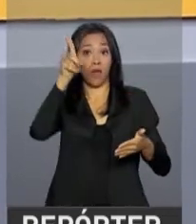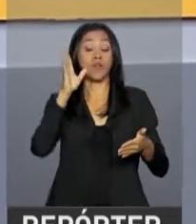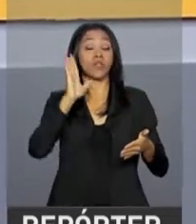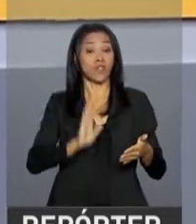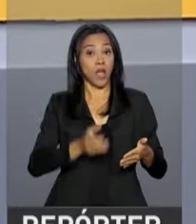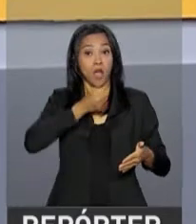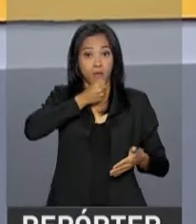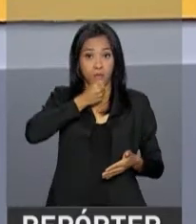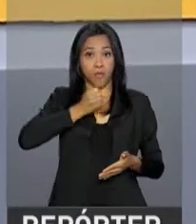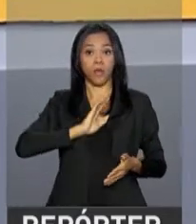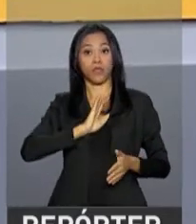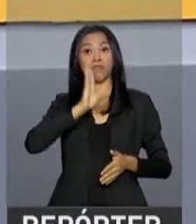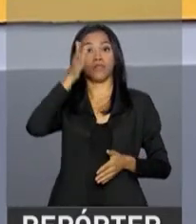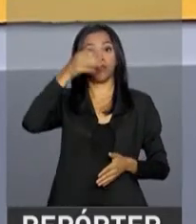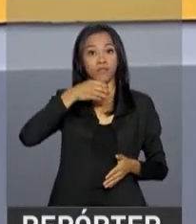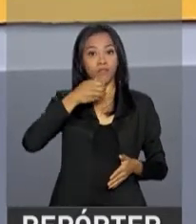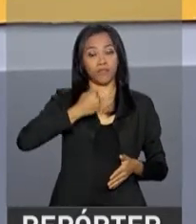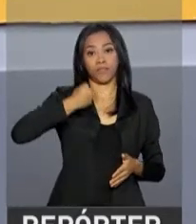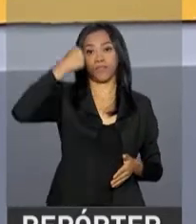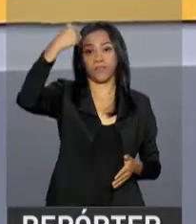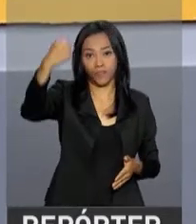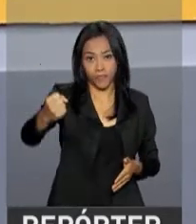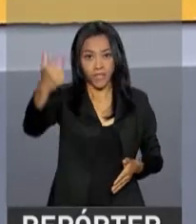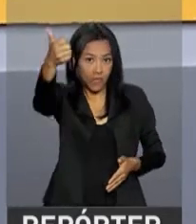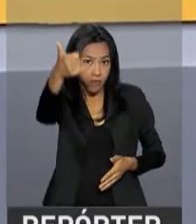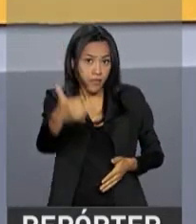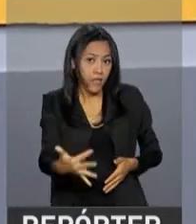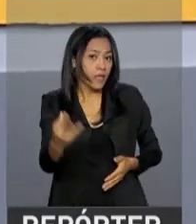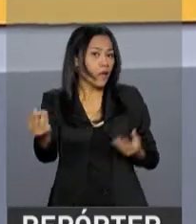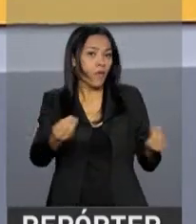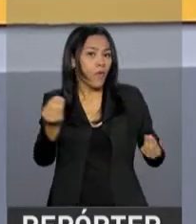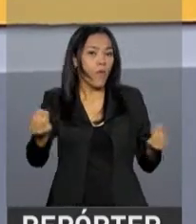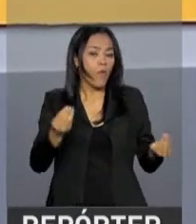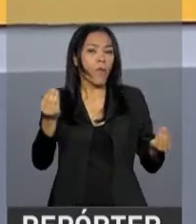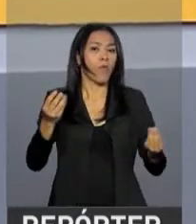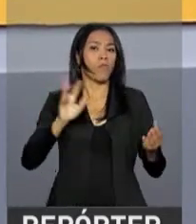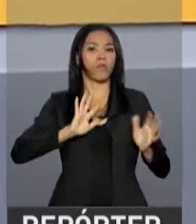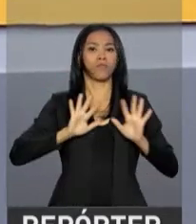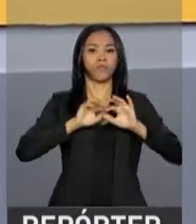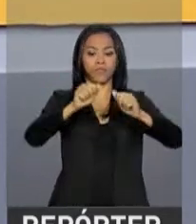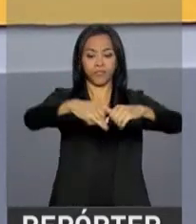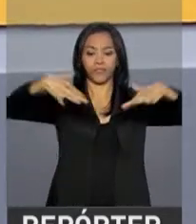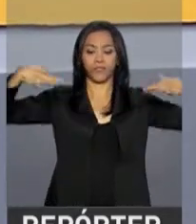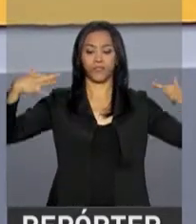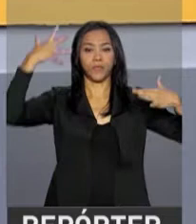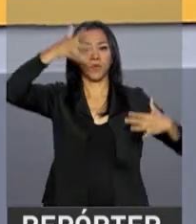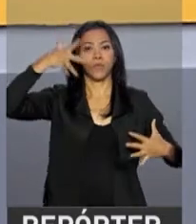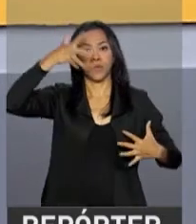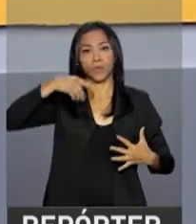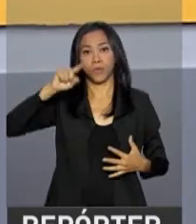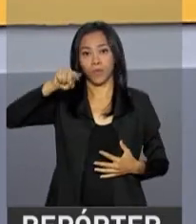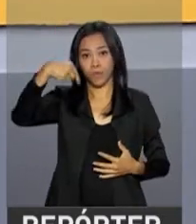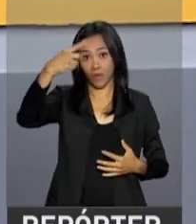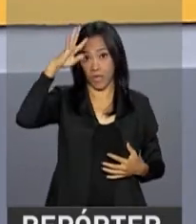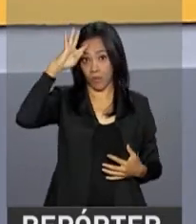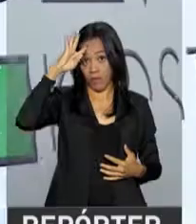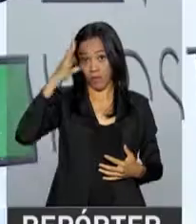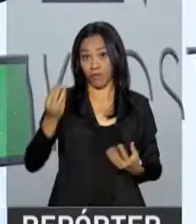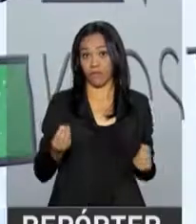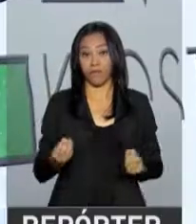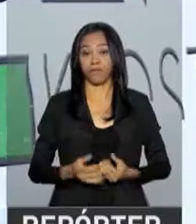davos e nos informa sobre a agenda do presidente e sobre o discurso que ele fará na plenária do encontro na próxima quarta feira